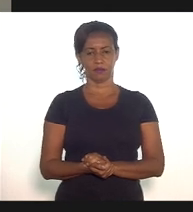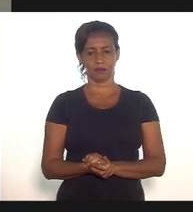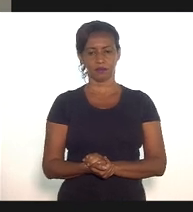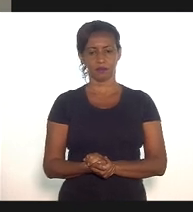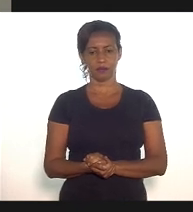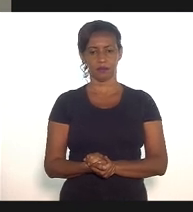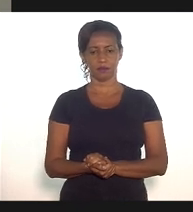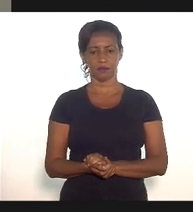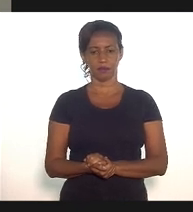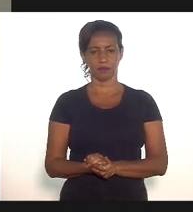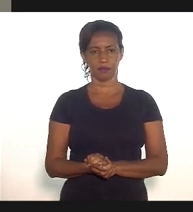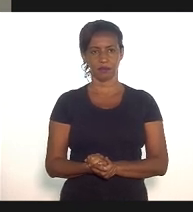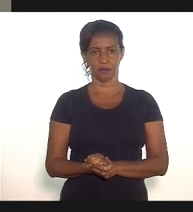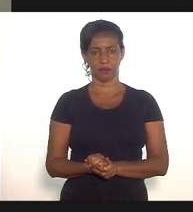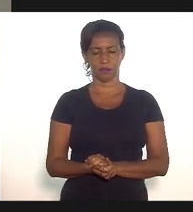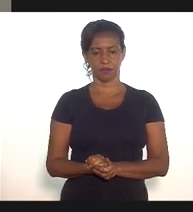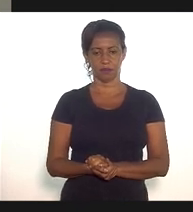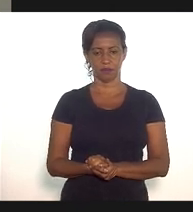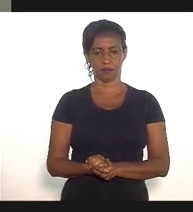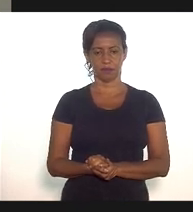Fala aí, Marta Rocha.